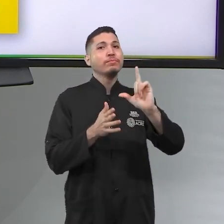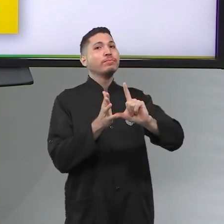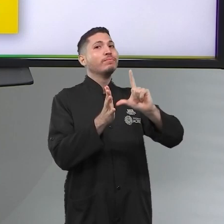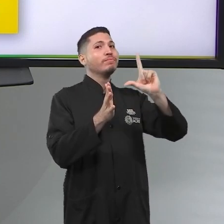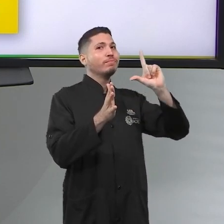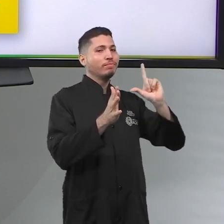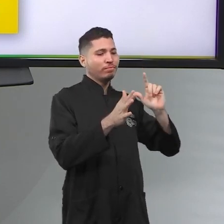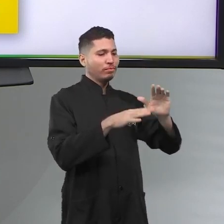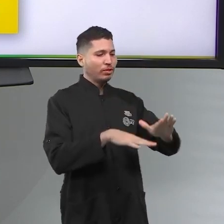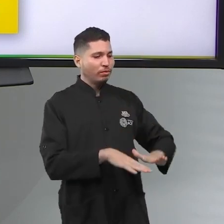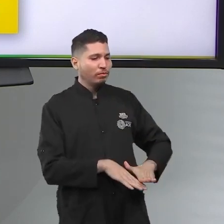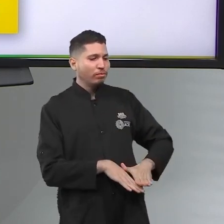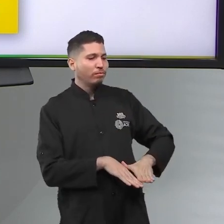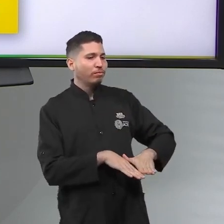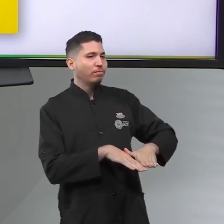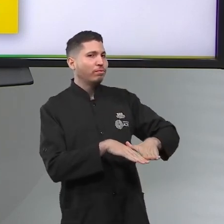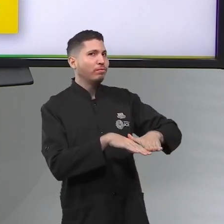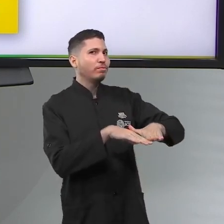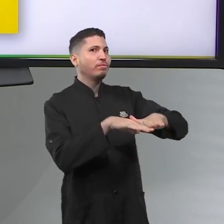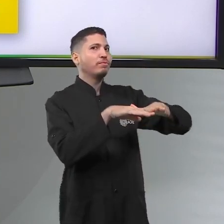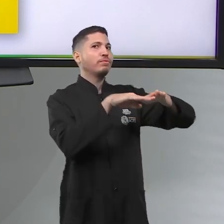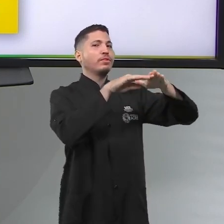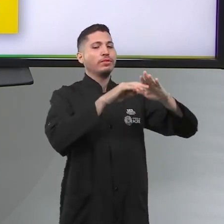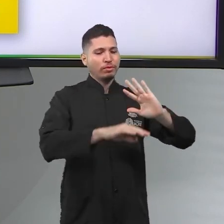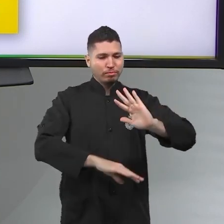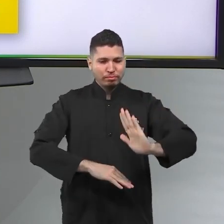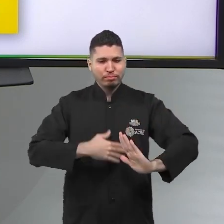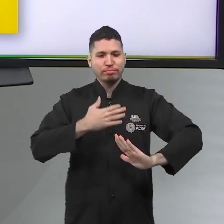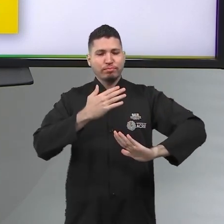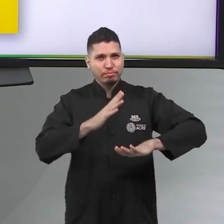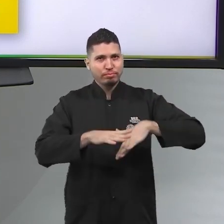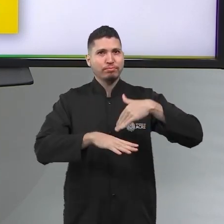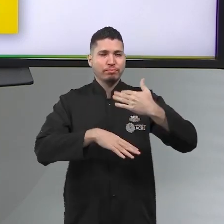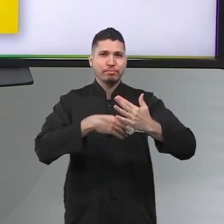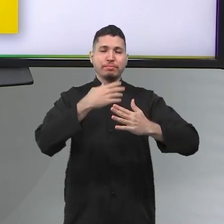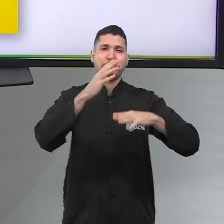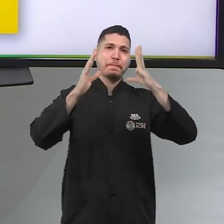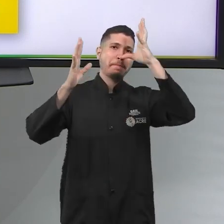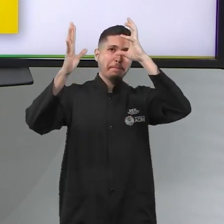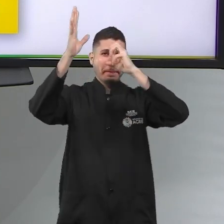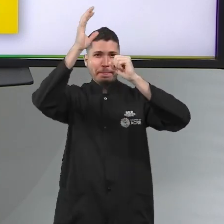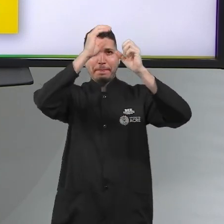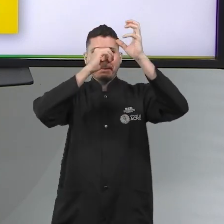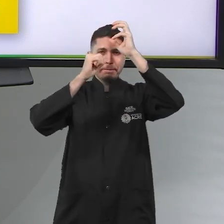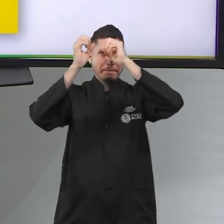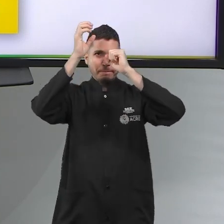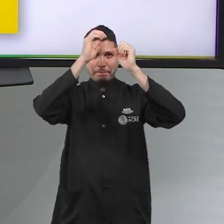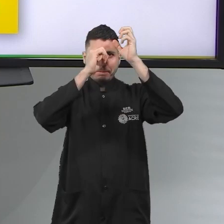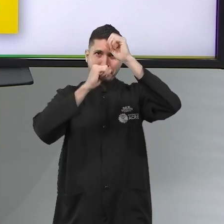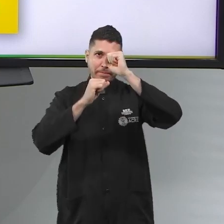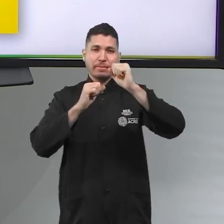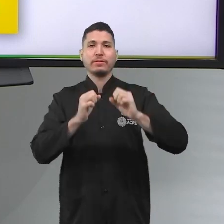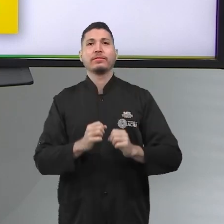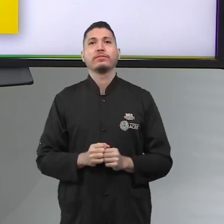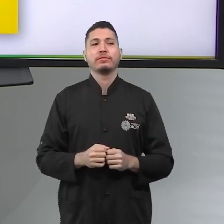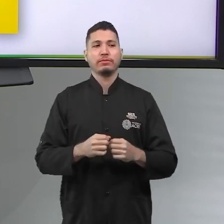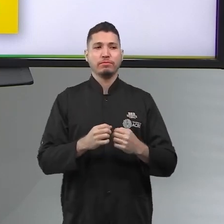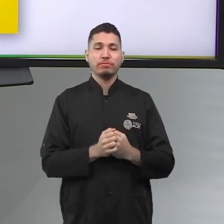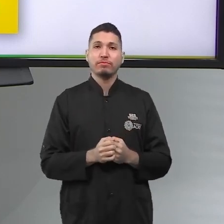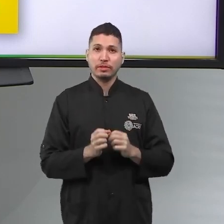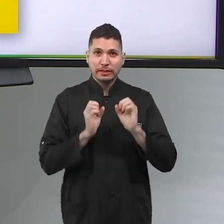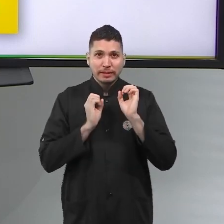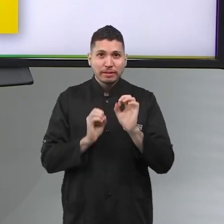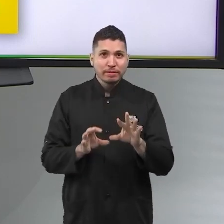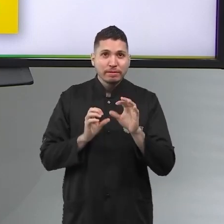isso foi aprendido, tudo isso em algum momento da nossa vida foi ensinado a